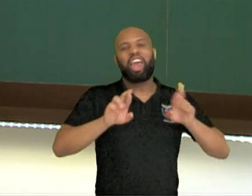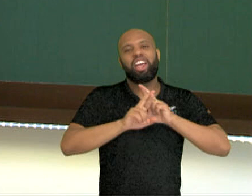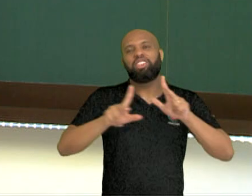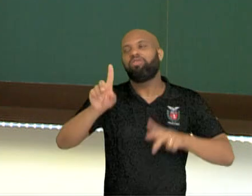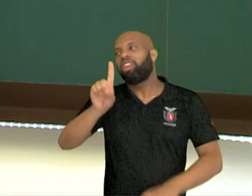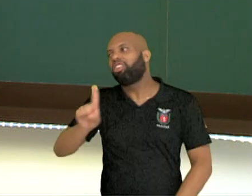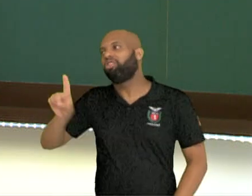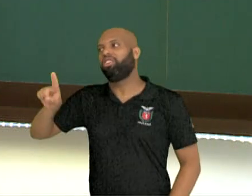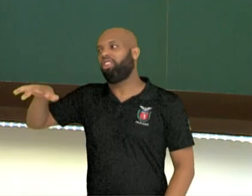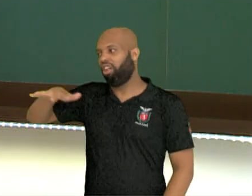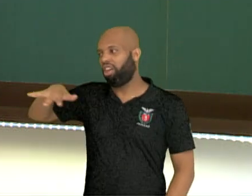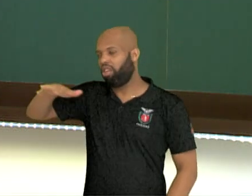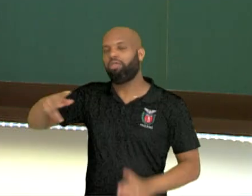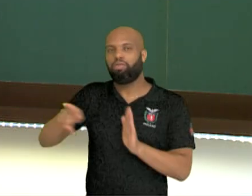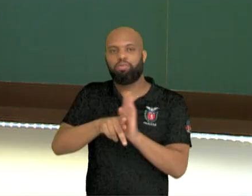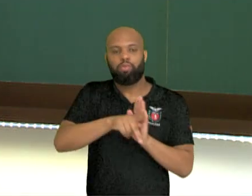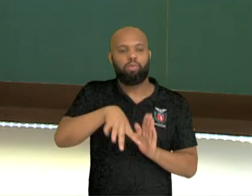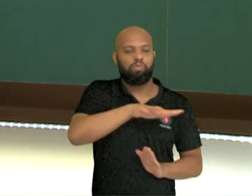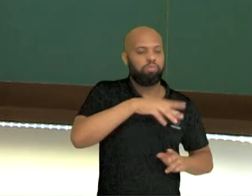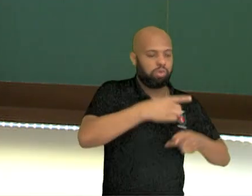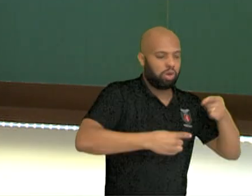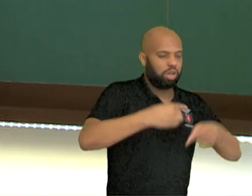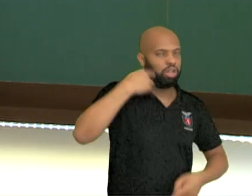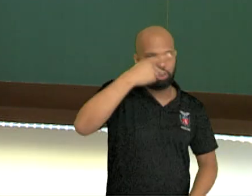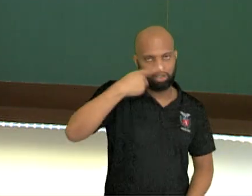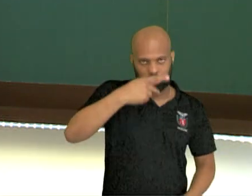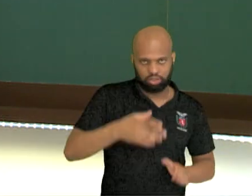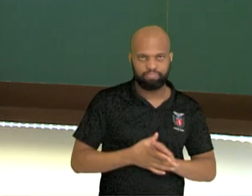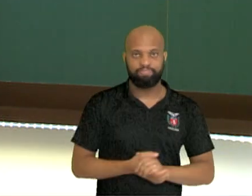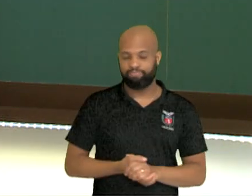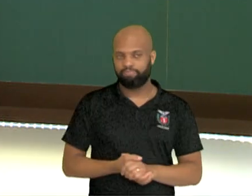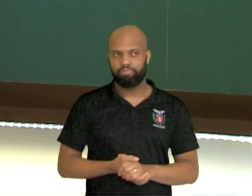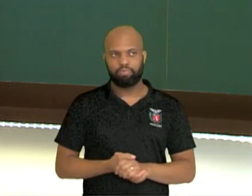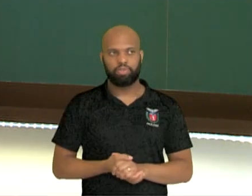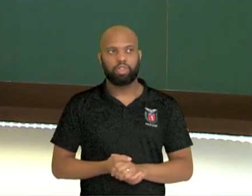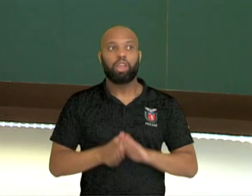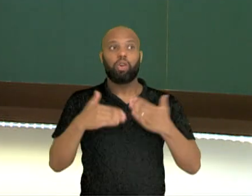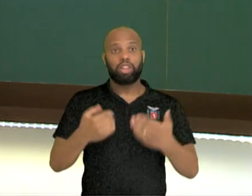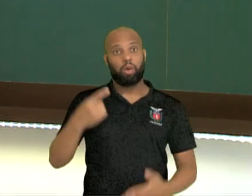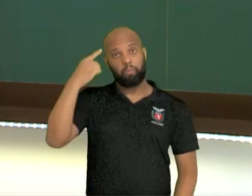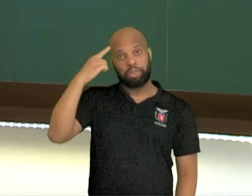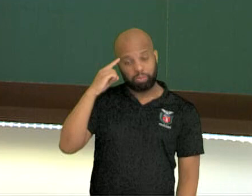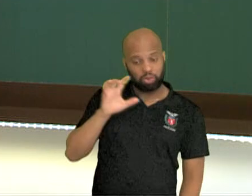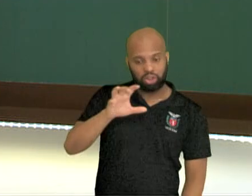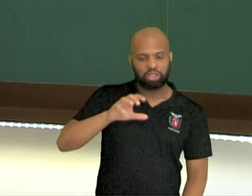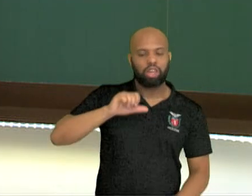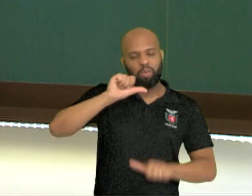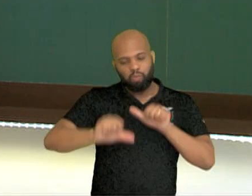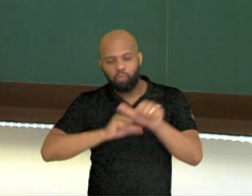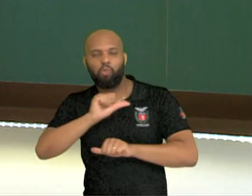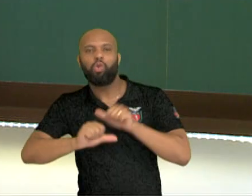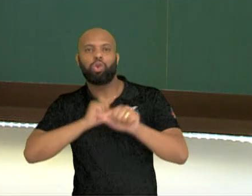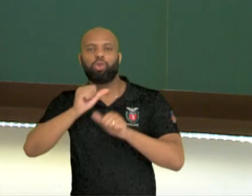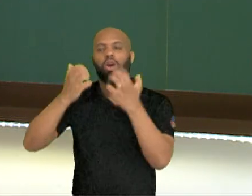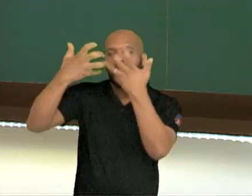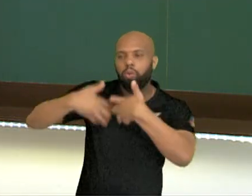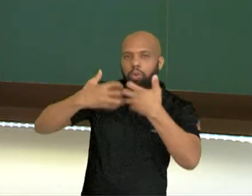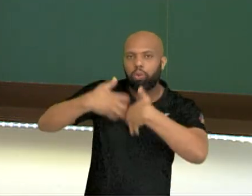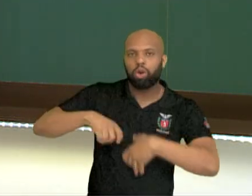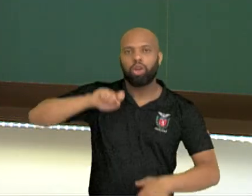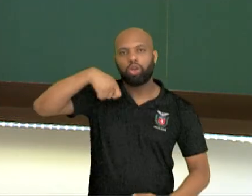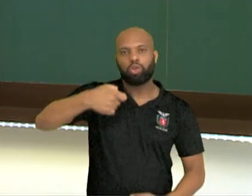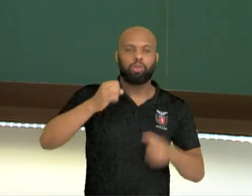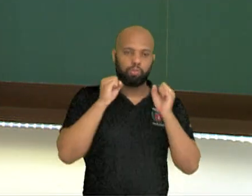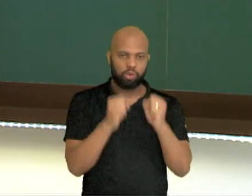não se idealiza, né? Temos o poder real que não é idealizado. Essas ideias revolucionaram as reflexões sobre o